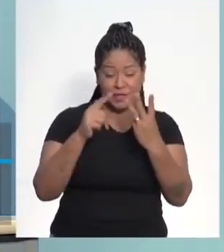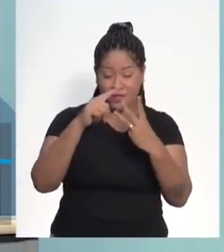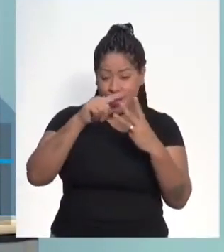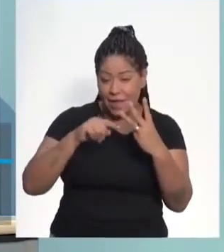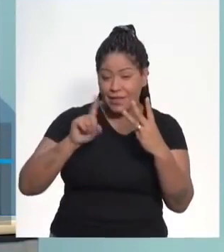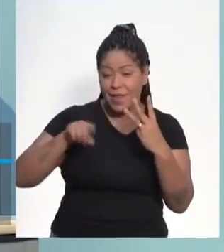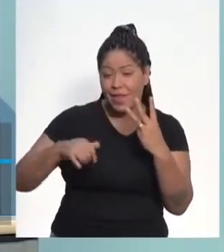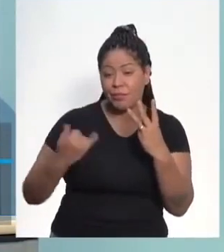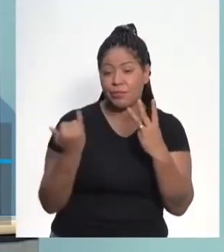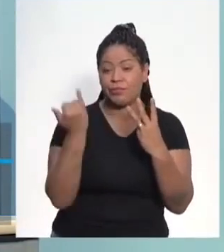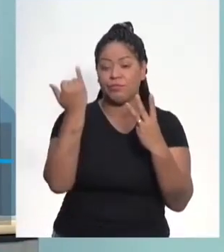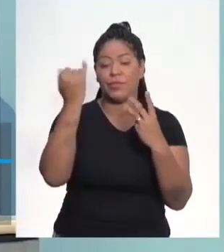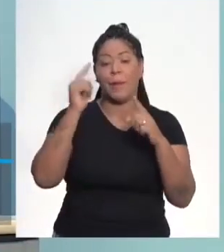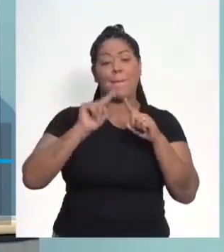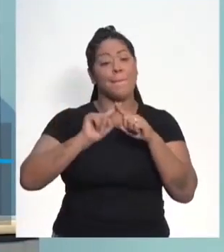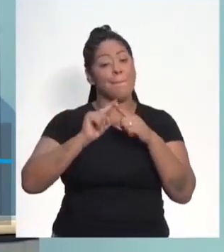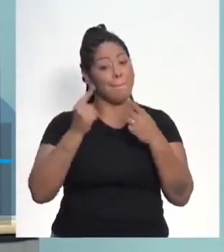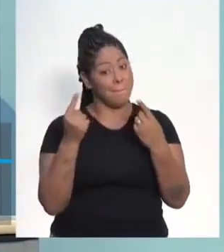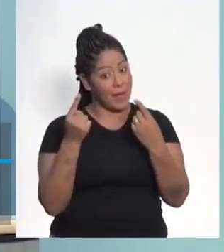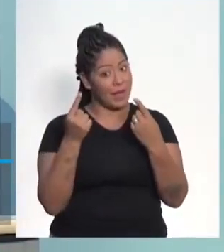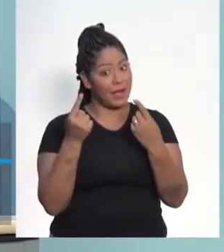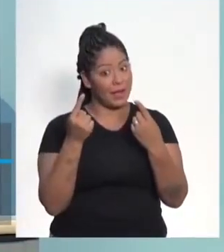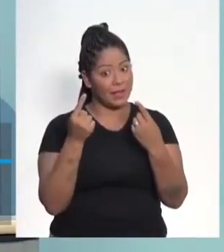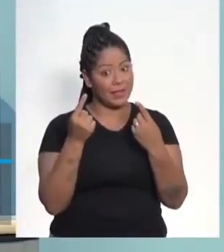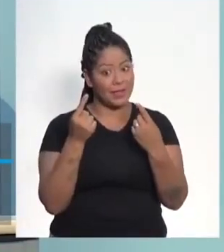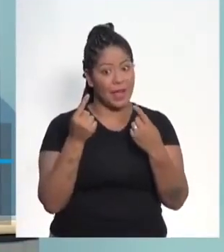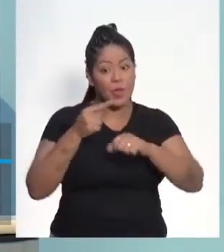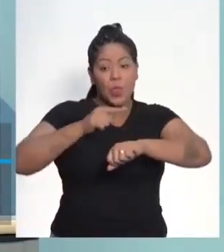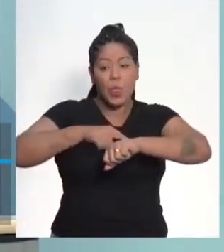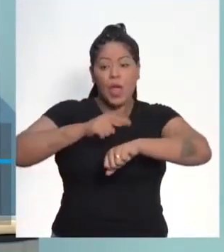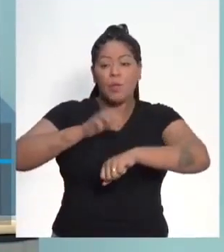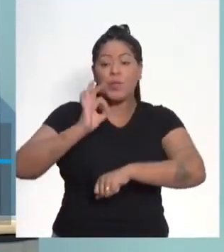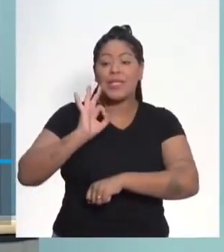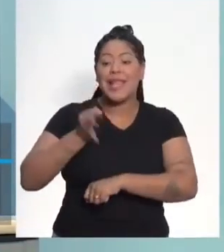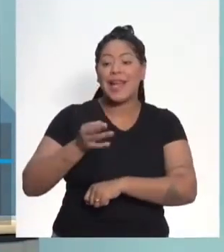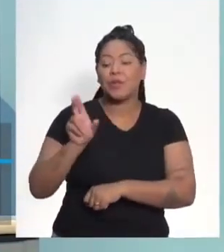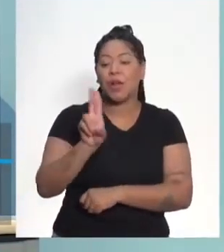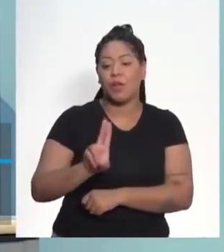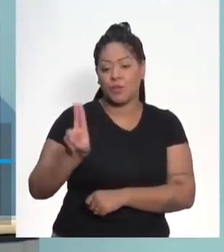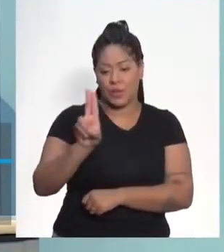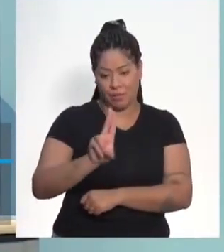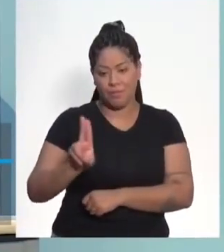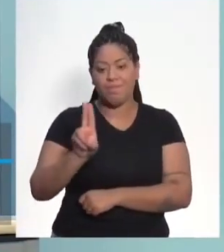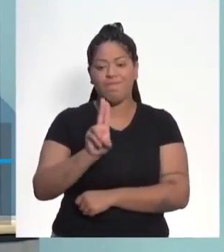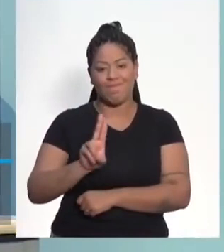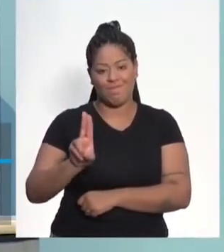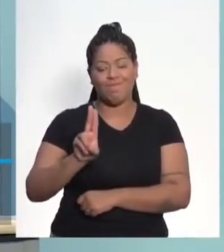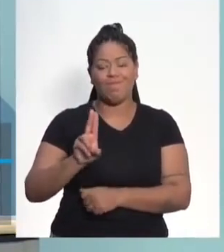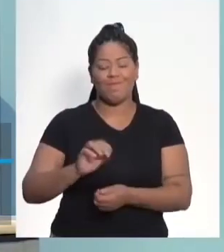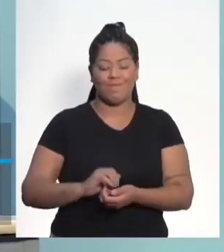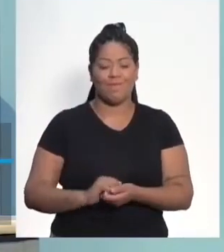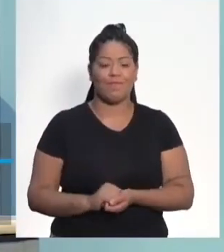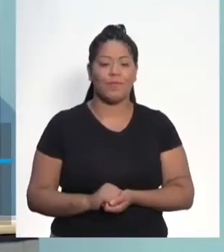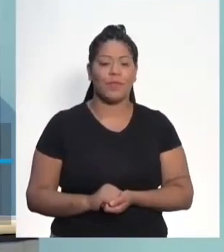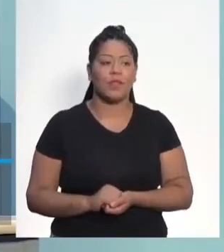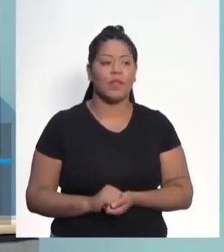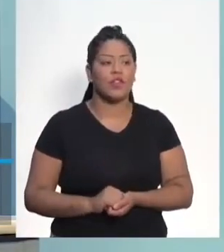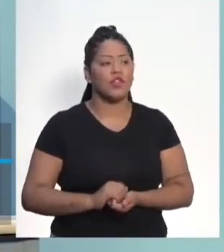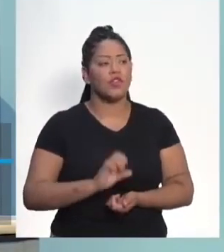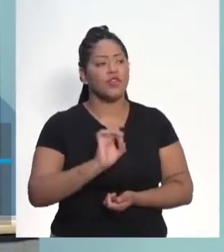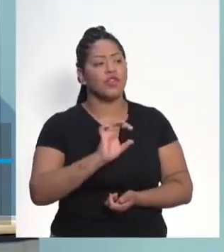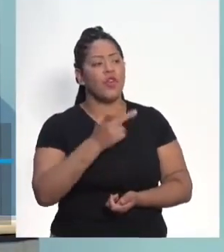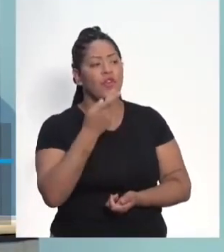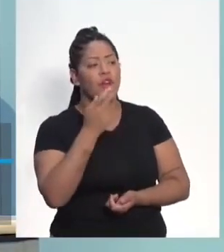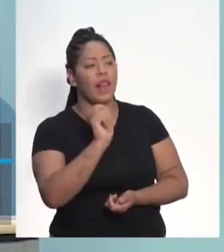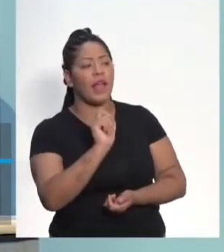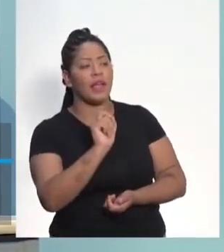importante, mas tem momentos e momentos para a gente poder introduzir alguns conceitos. Osmar, deixa eu só falar aqui da